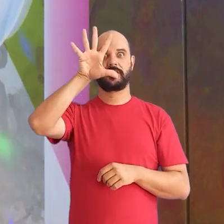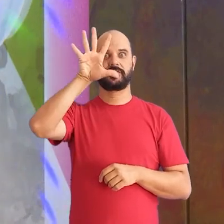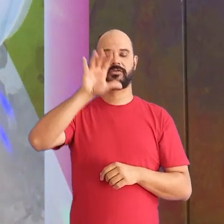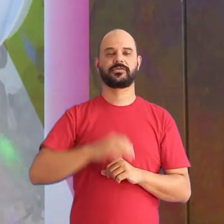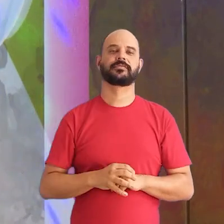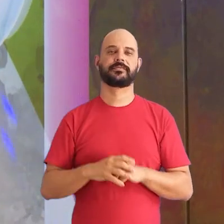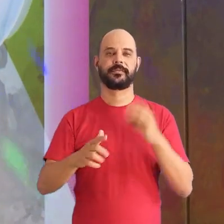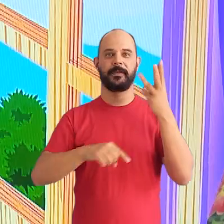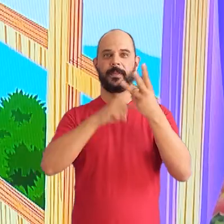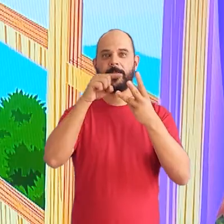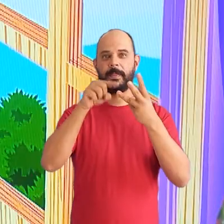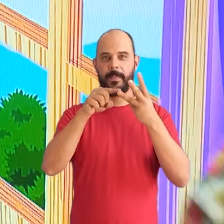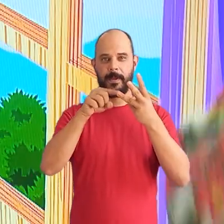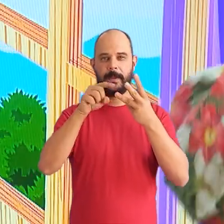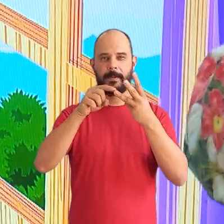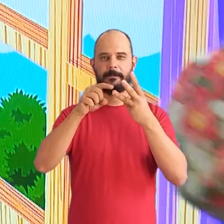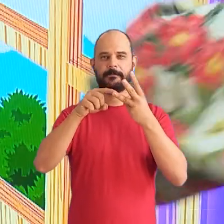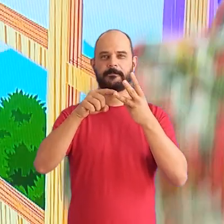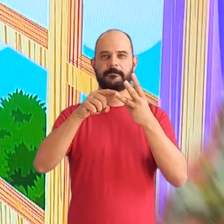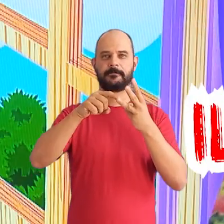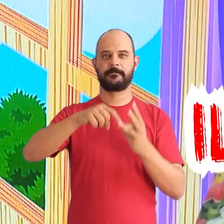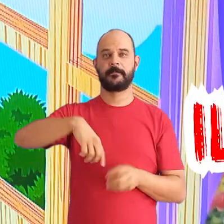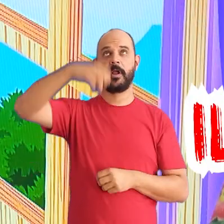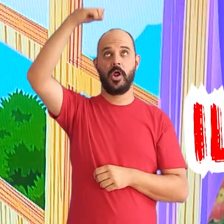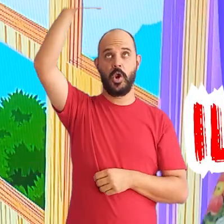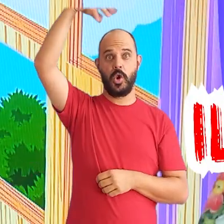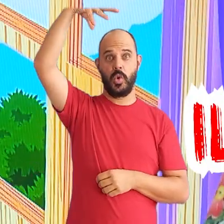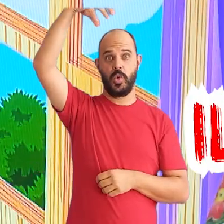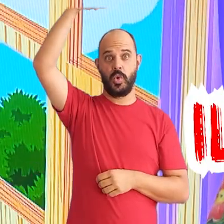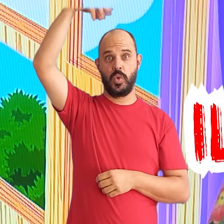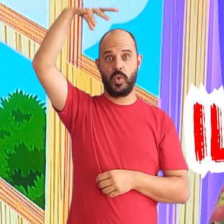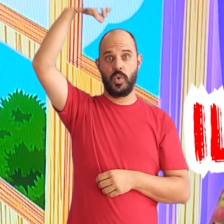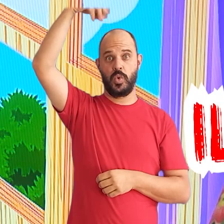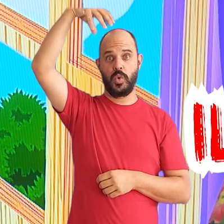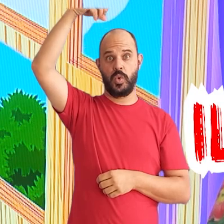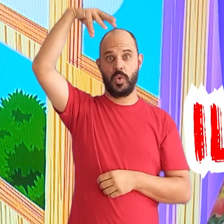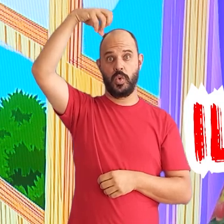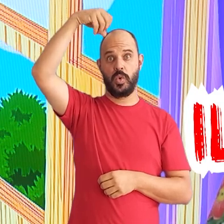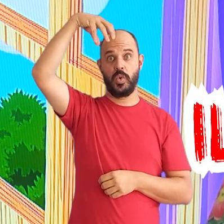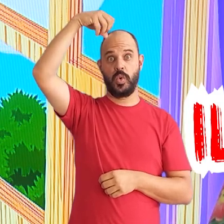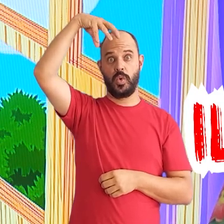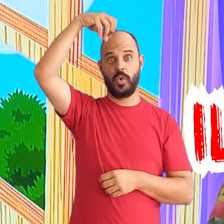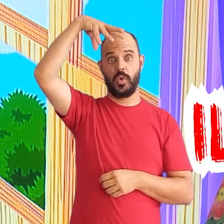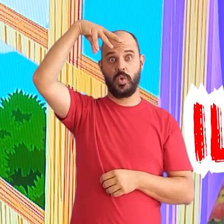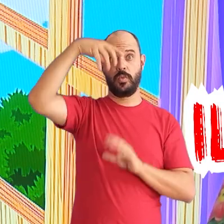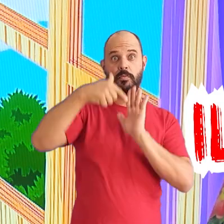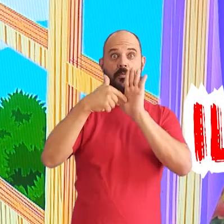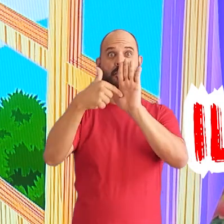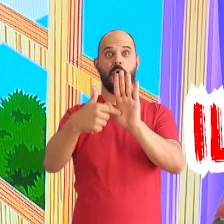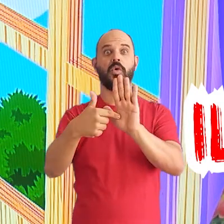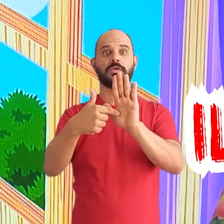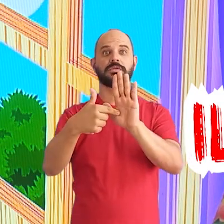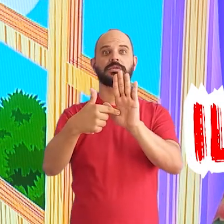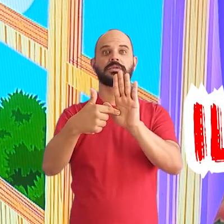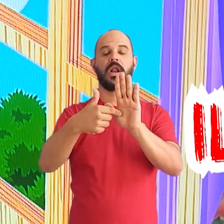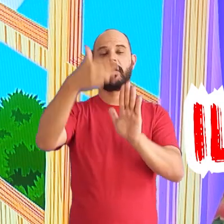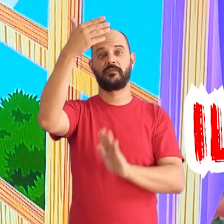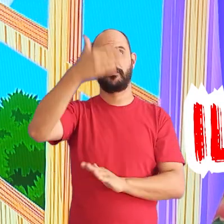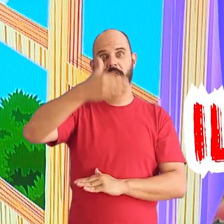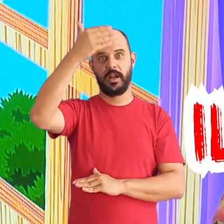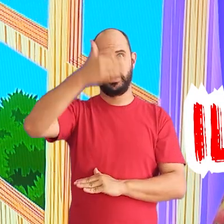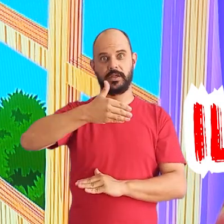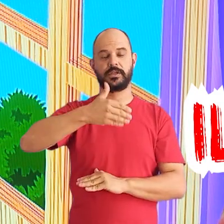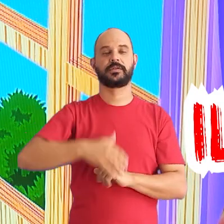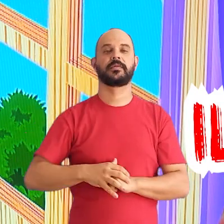quando usa flash. Número 3. Iluminação superior. É quando a luz vem de cima e ilumina